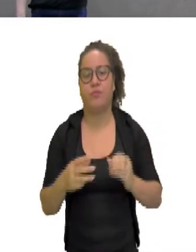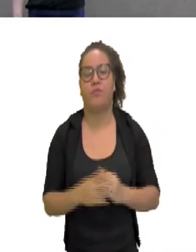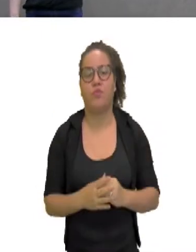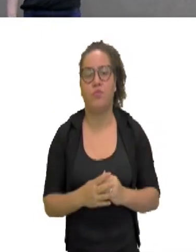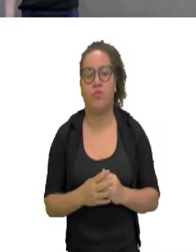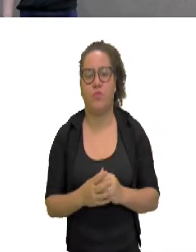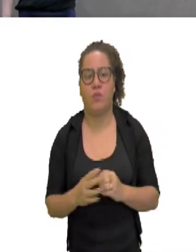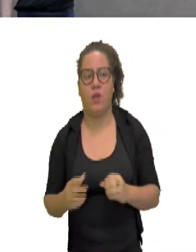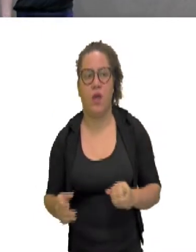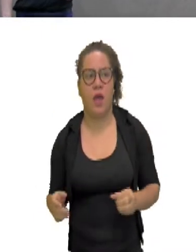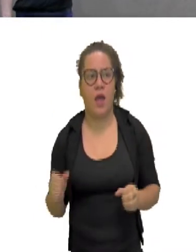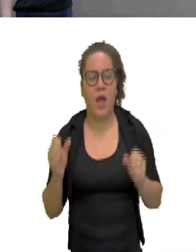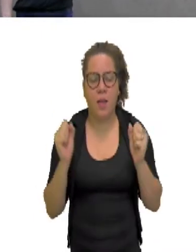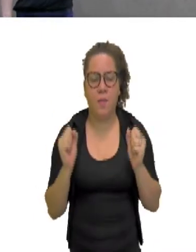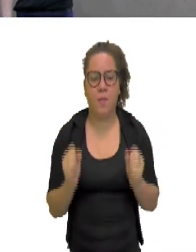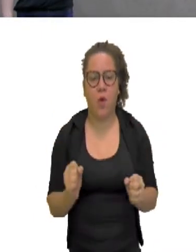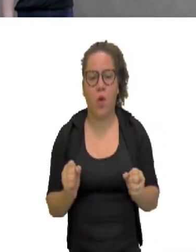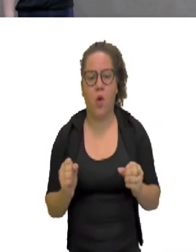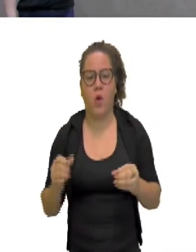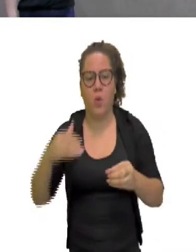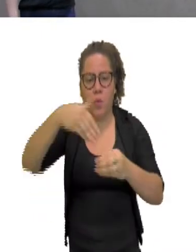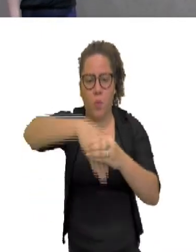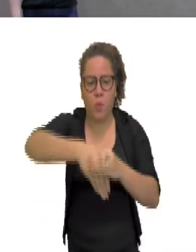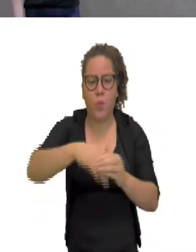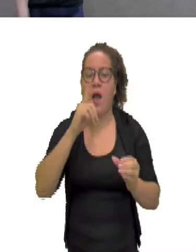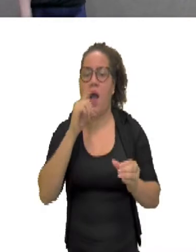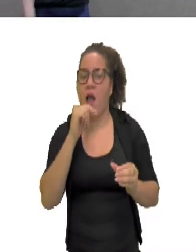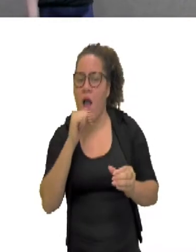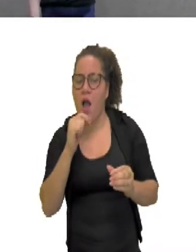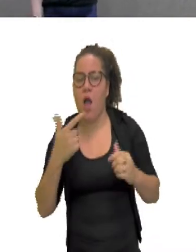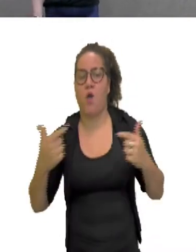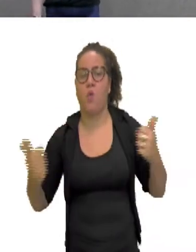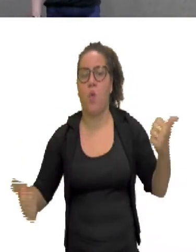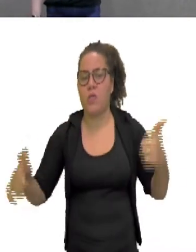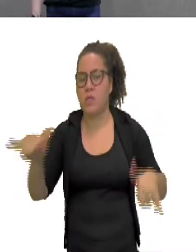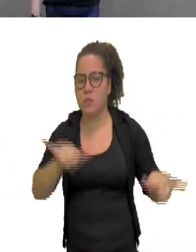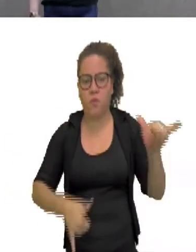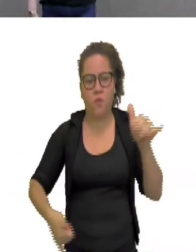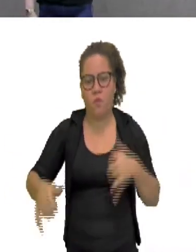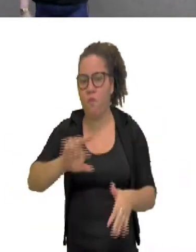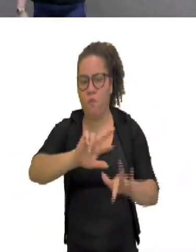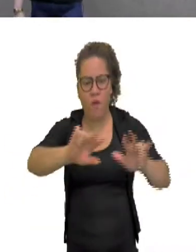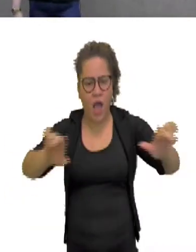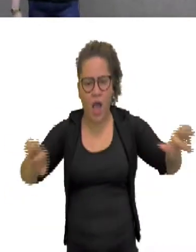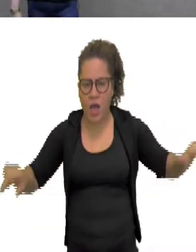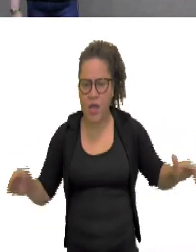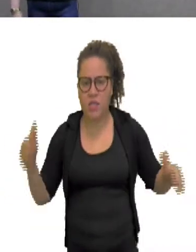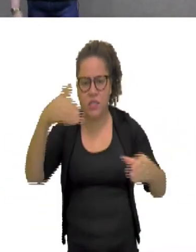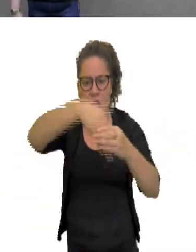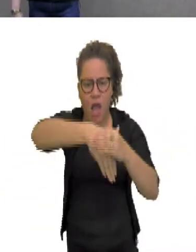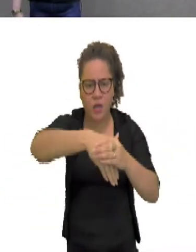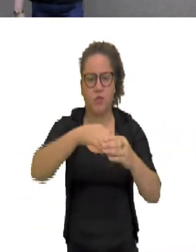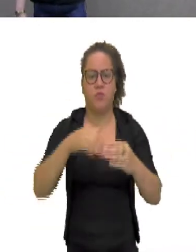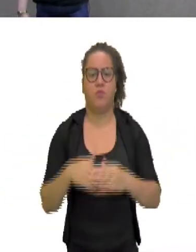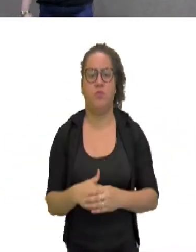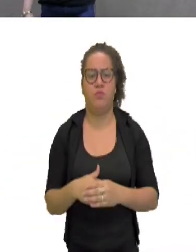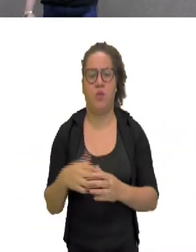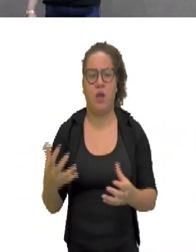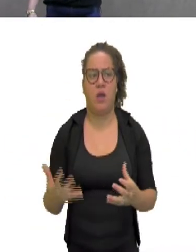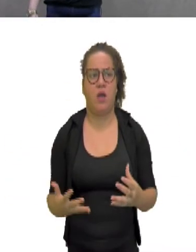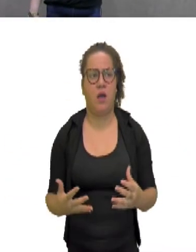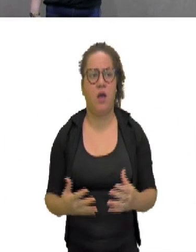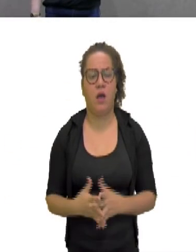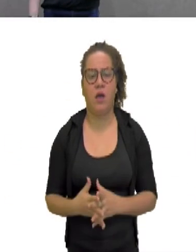função é armazenar água e outras substâncias. Estruturas típicas das células vegetais são também